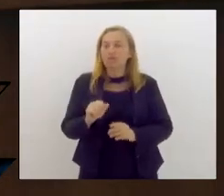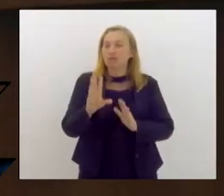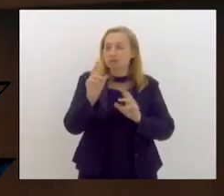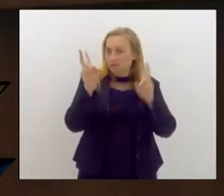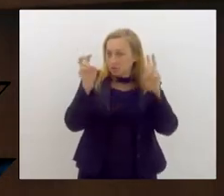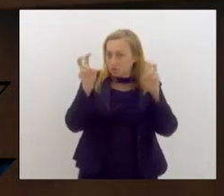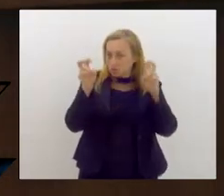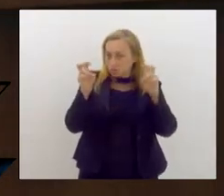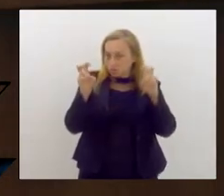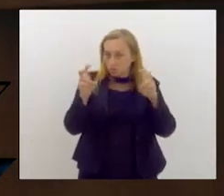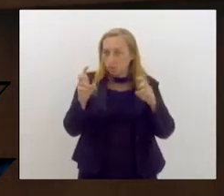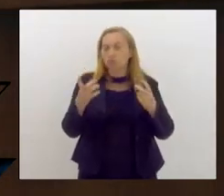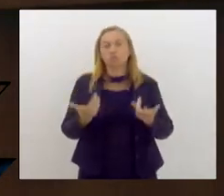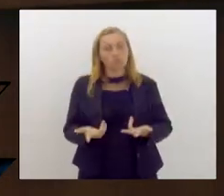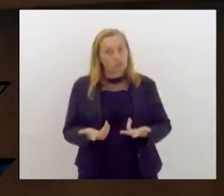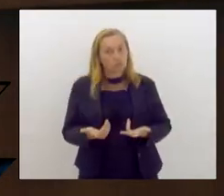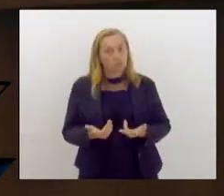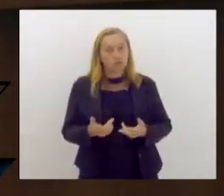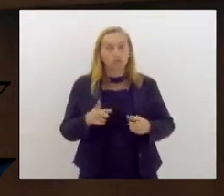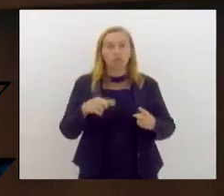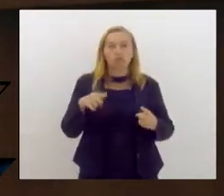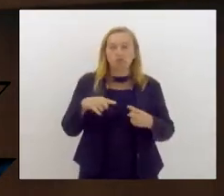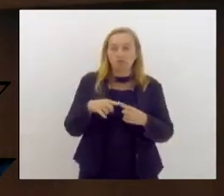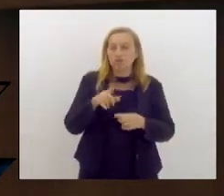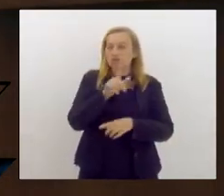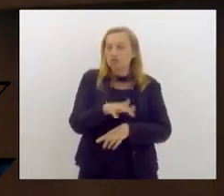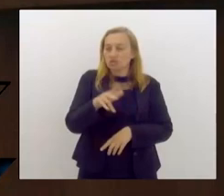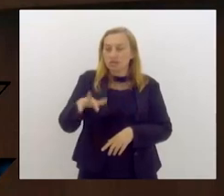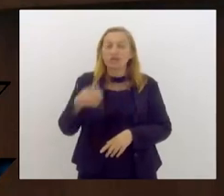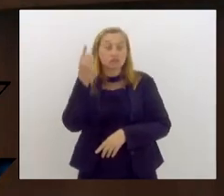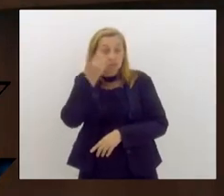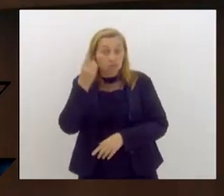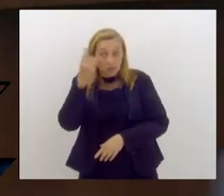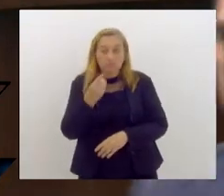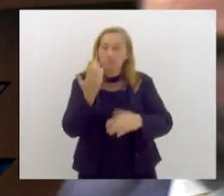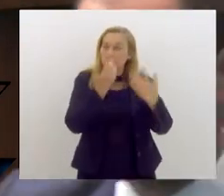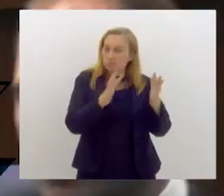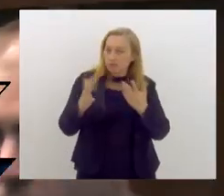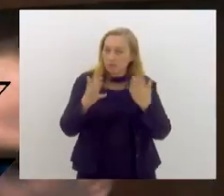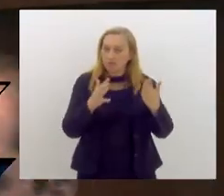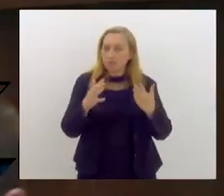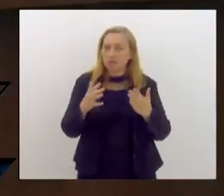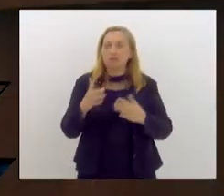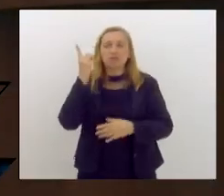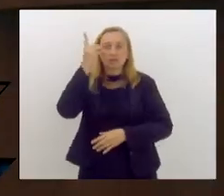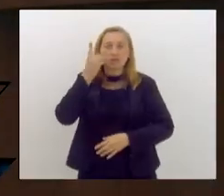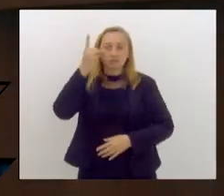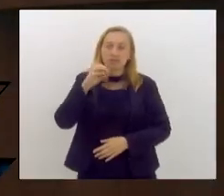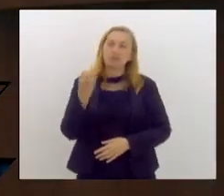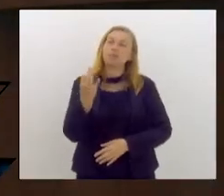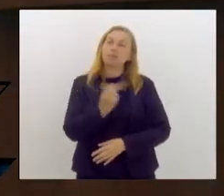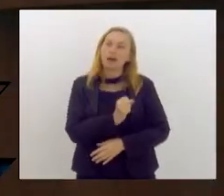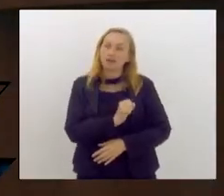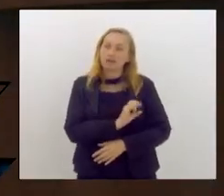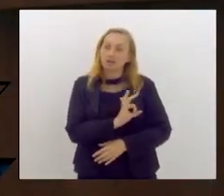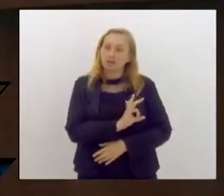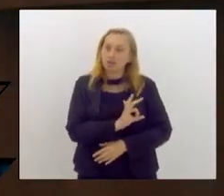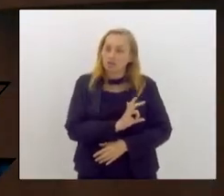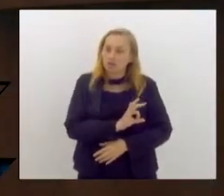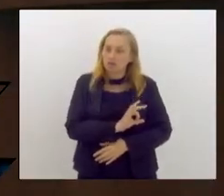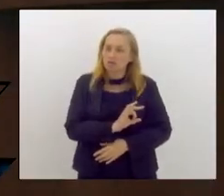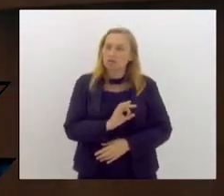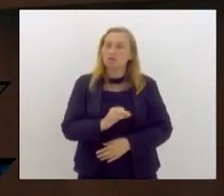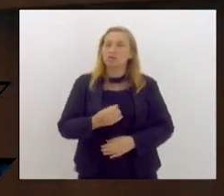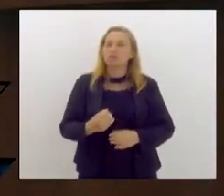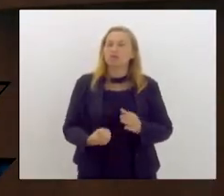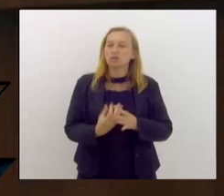sido objeto de diferentes deputados ao longo da última legislatura. E parabenizar de igual sorte a deputada Marta Rocha, que é a autora do projeto em